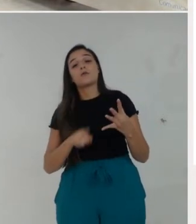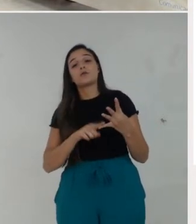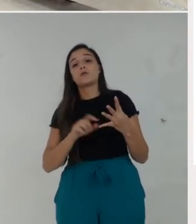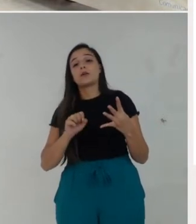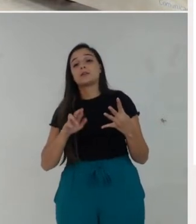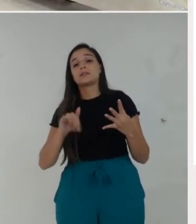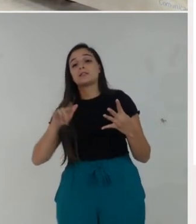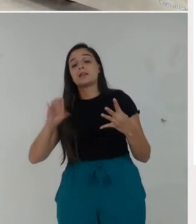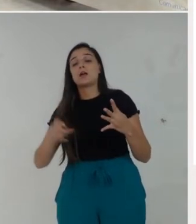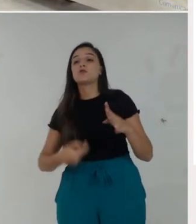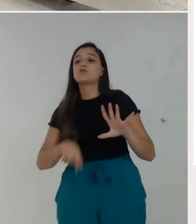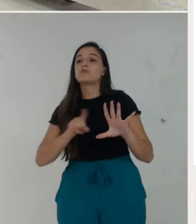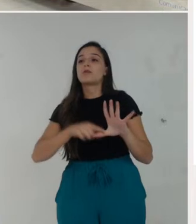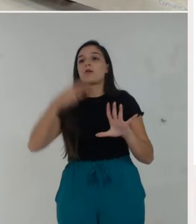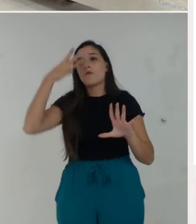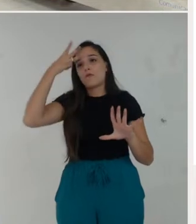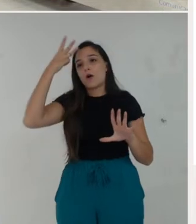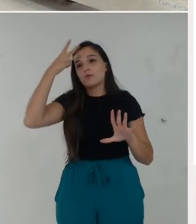foi pensada,